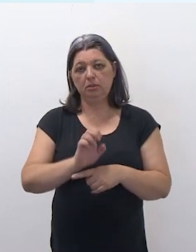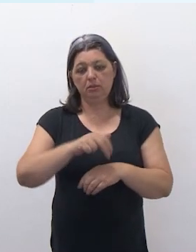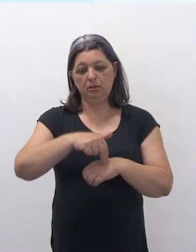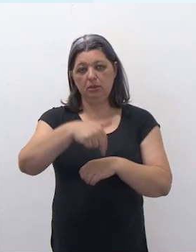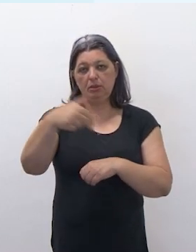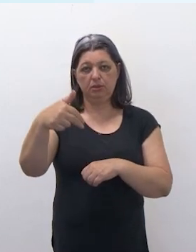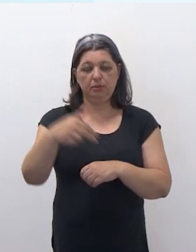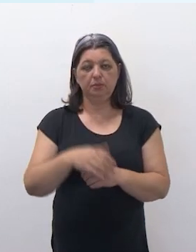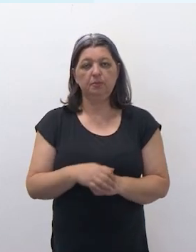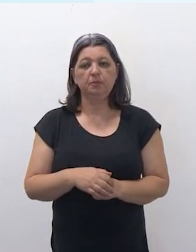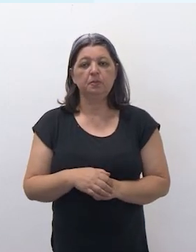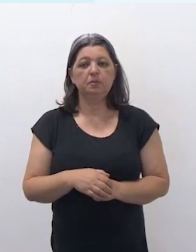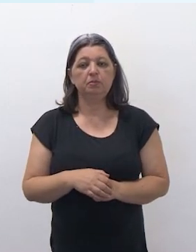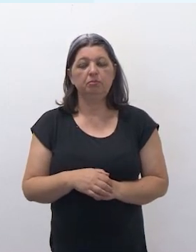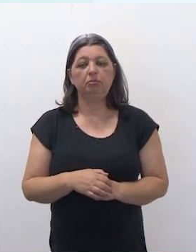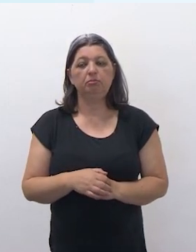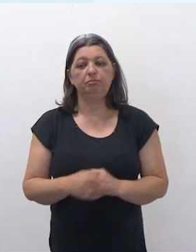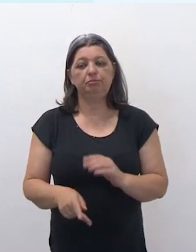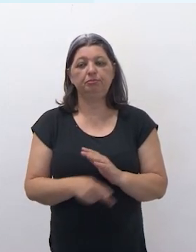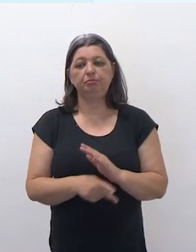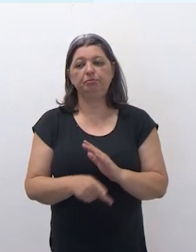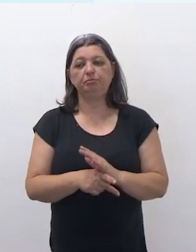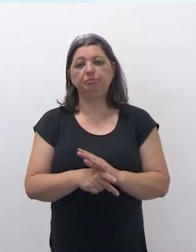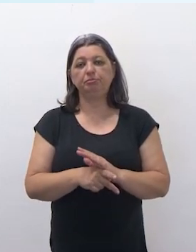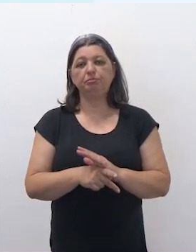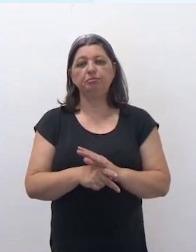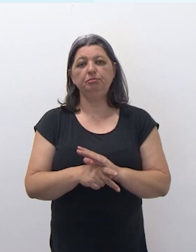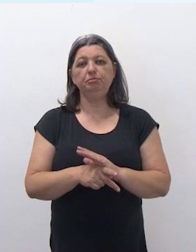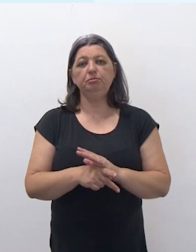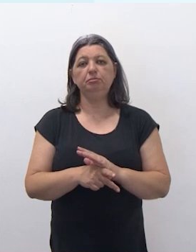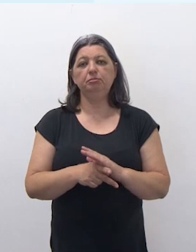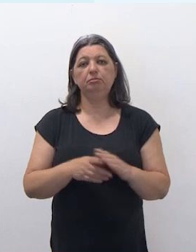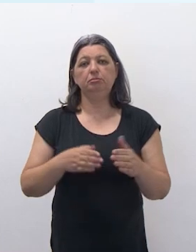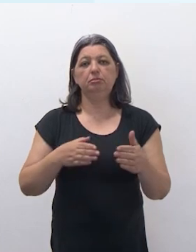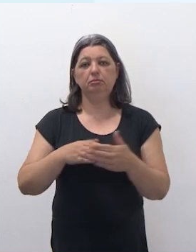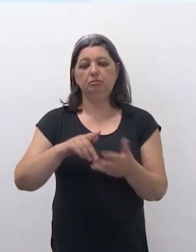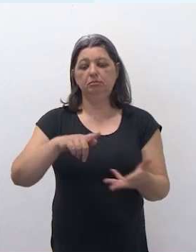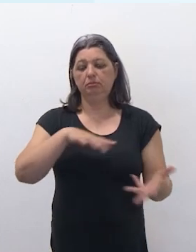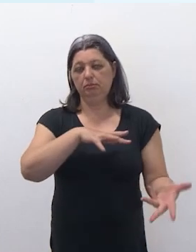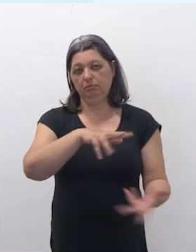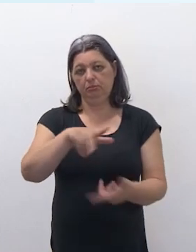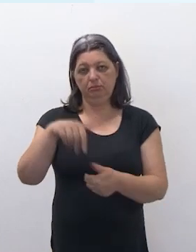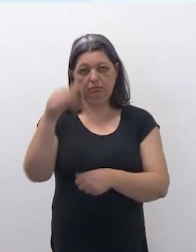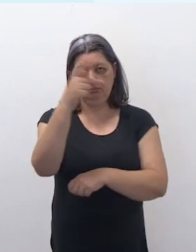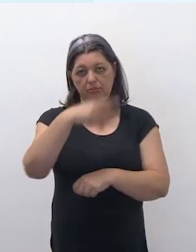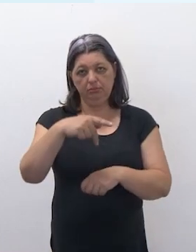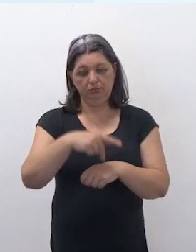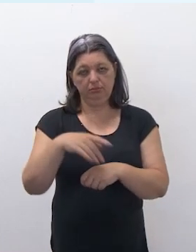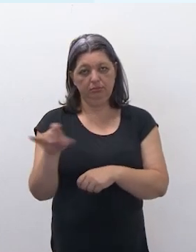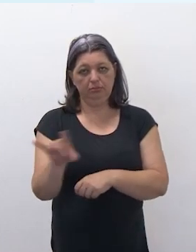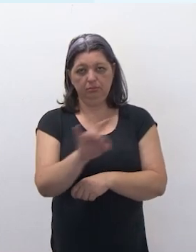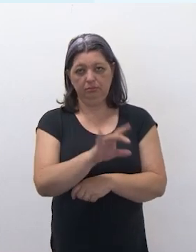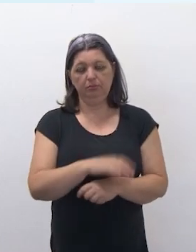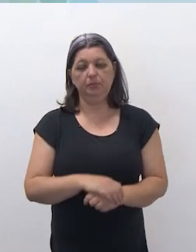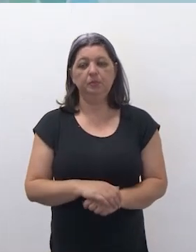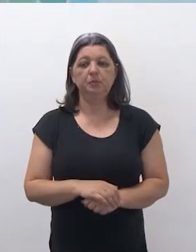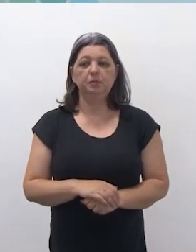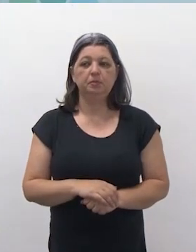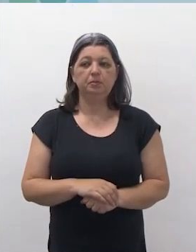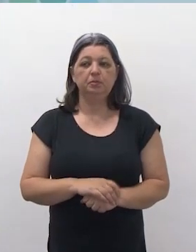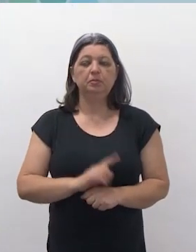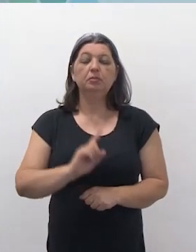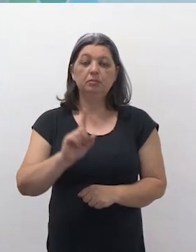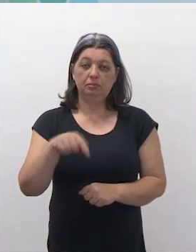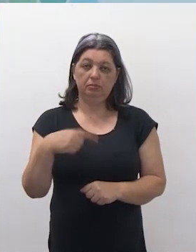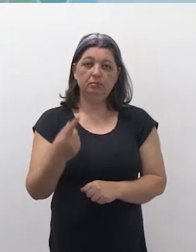pelos direitos se dá no interior das fronteiras geográficas e políticas de um país. Então, a respeito disso, eu queria só enfatizar uma coisa, depois eu já vou devolver um